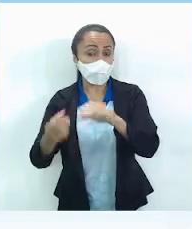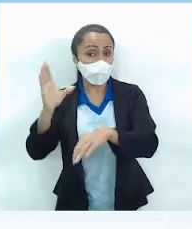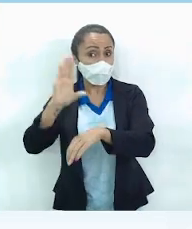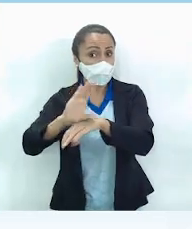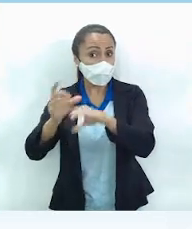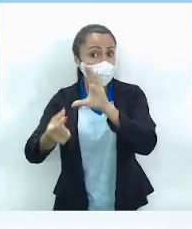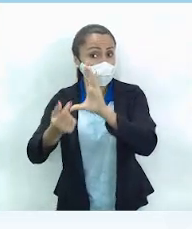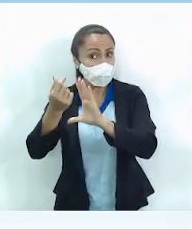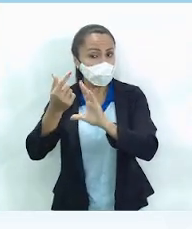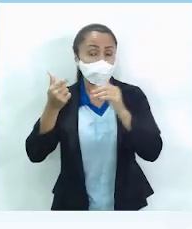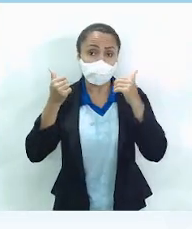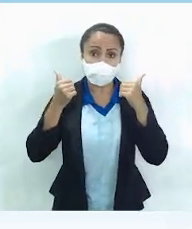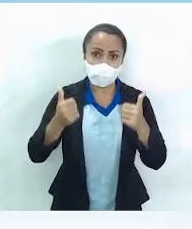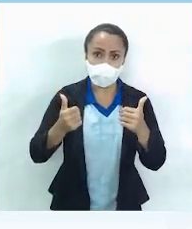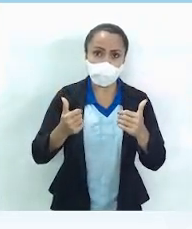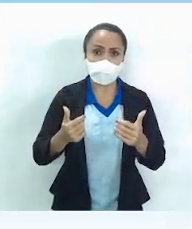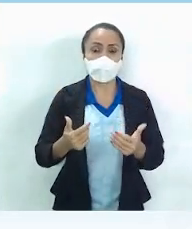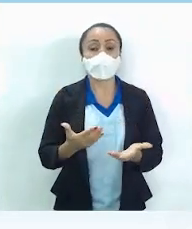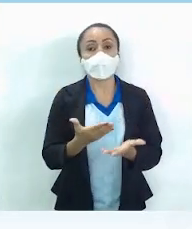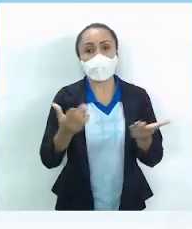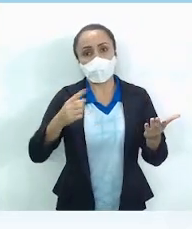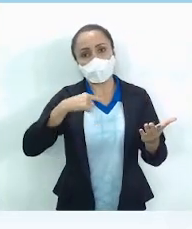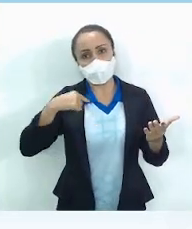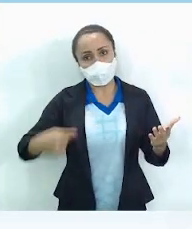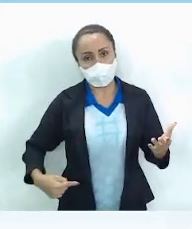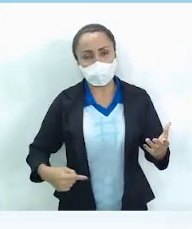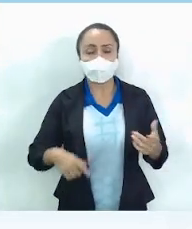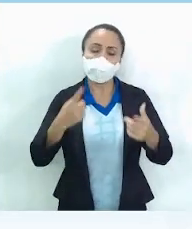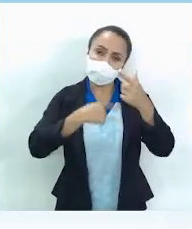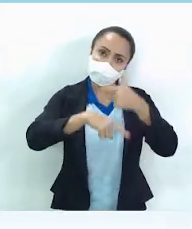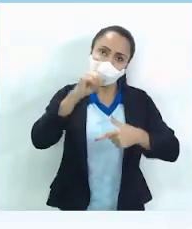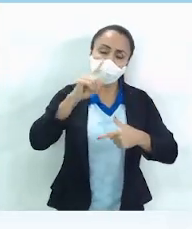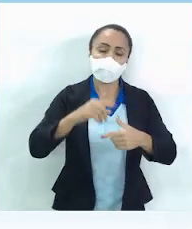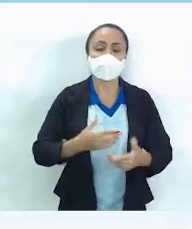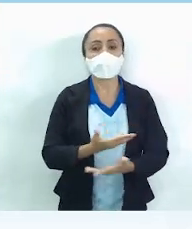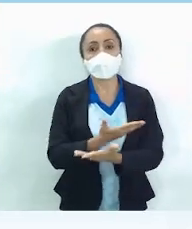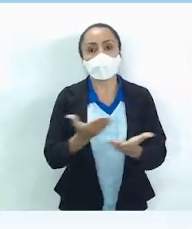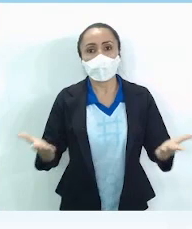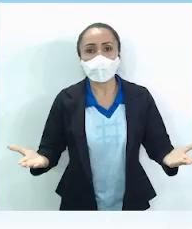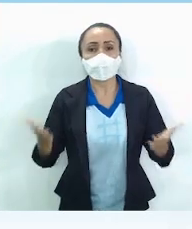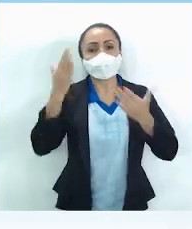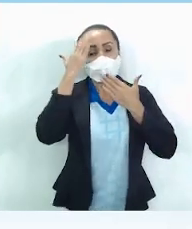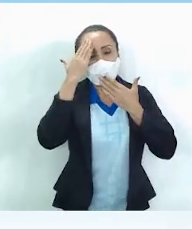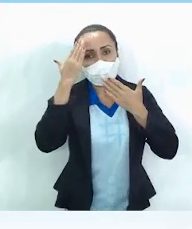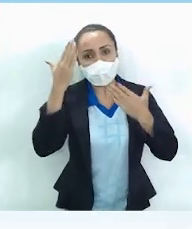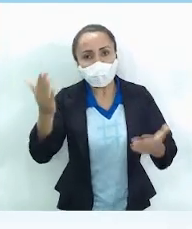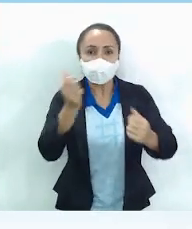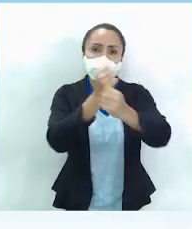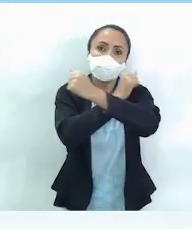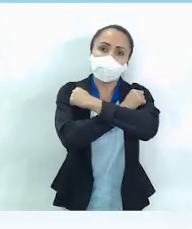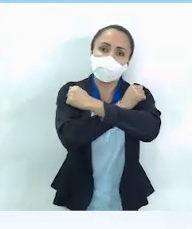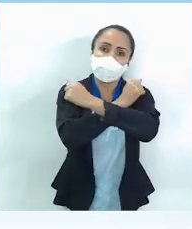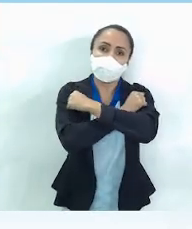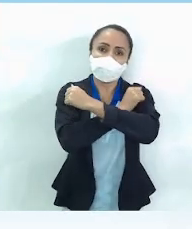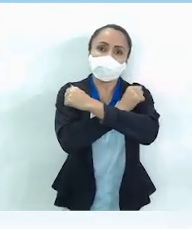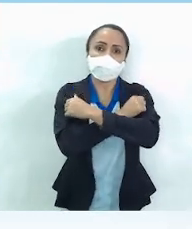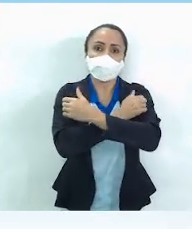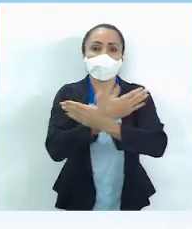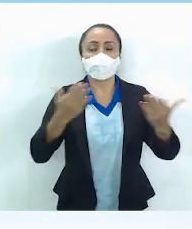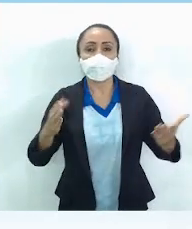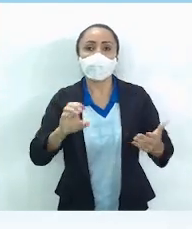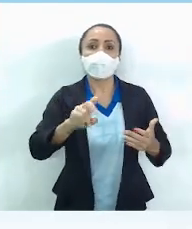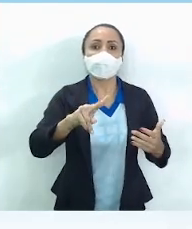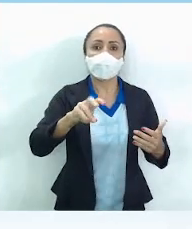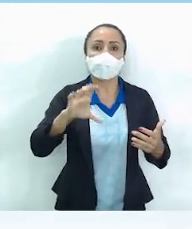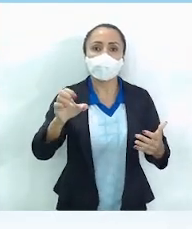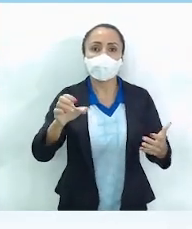as relações econômicas, tá certo? E hoje a China aí está como potência do mundo. Bom, gente, Obrigado, um abração grande. Evelyn, meu